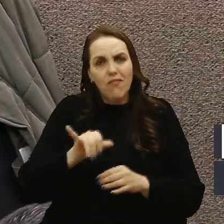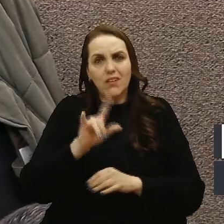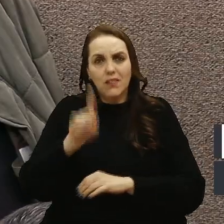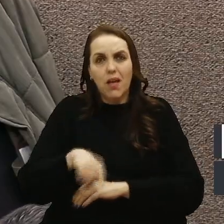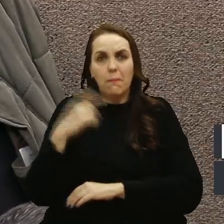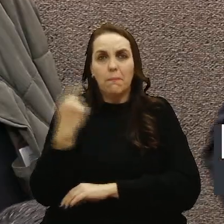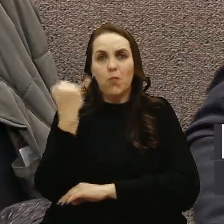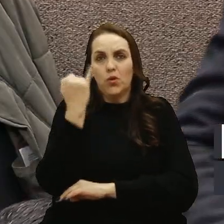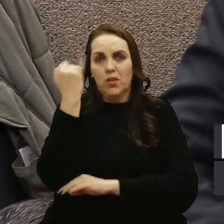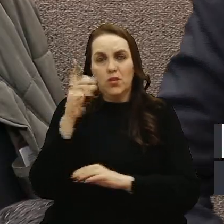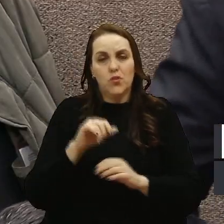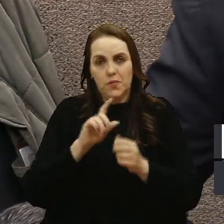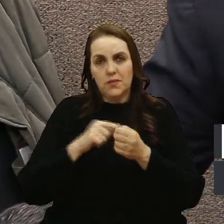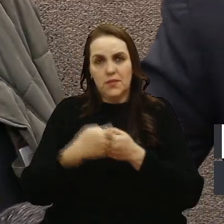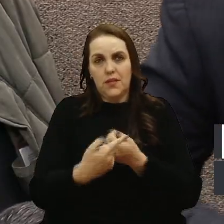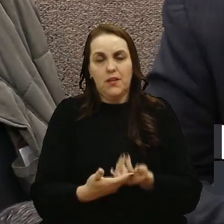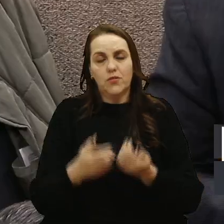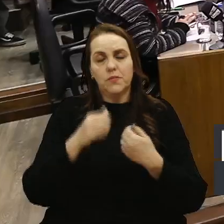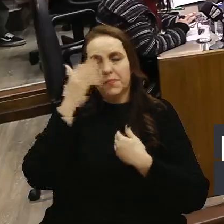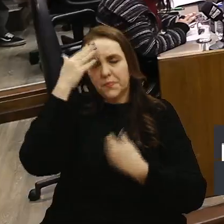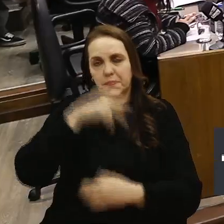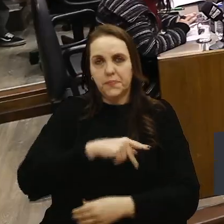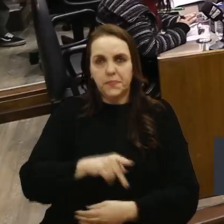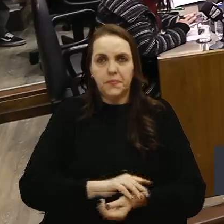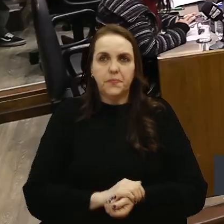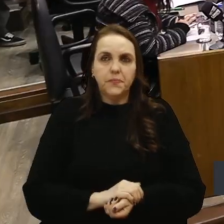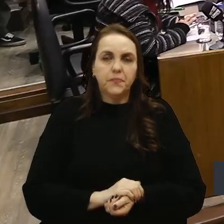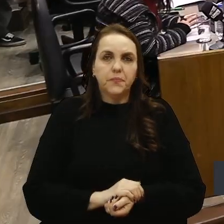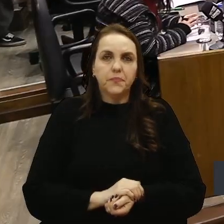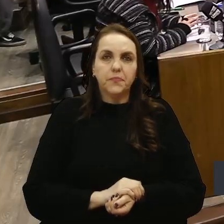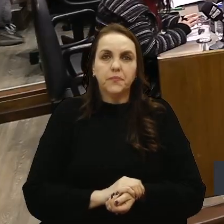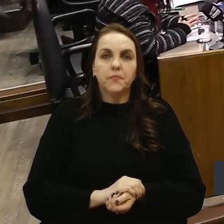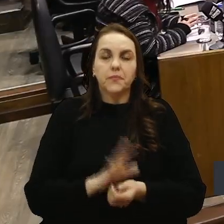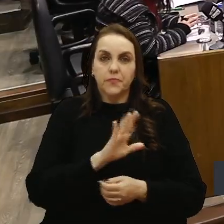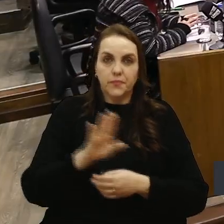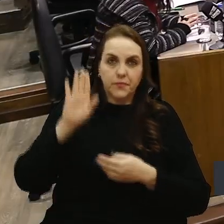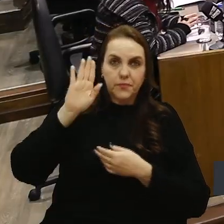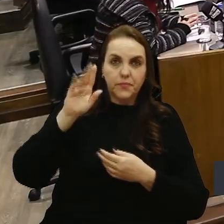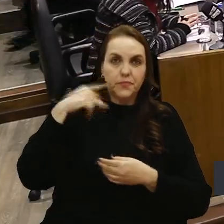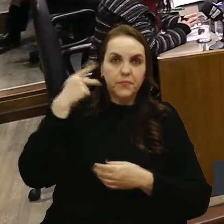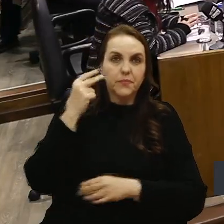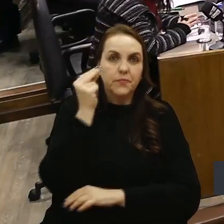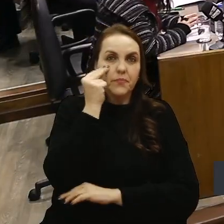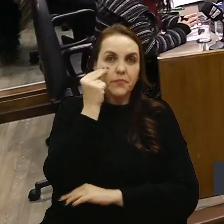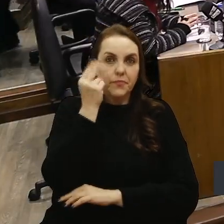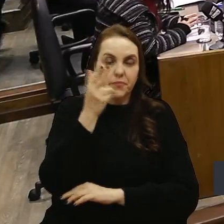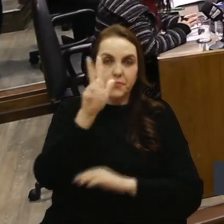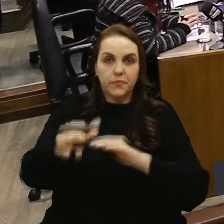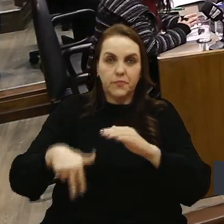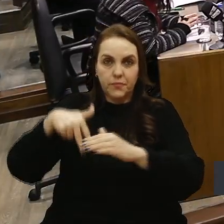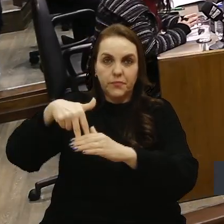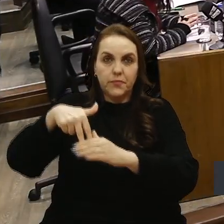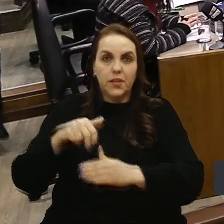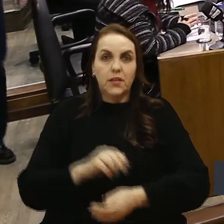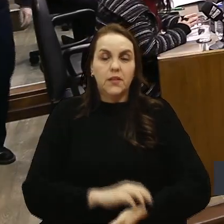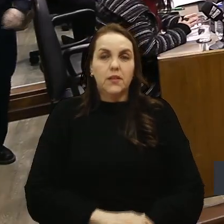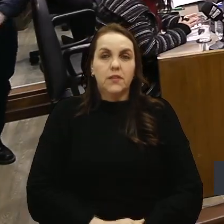para o município. Era isso, senhor presidente. Para declarar o voto, vereador Cláudio Libardi, da tribuna.